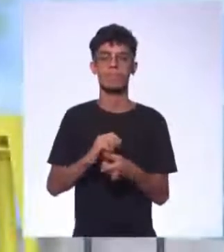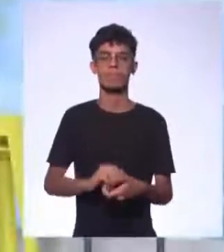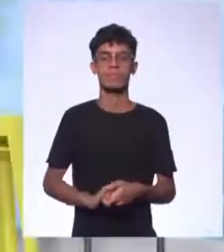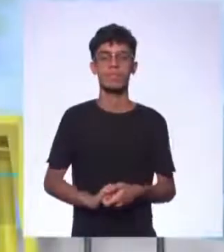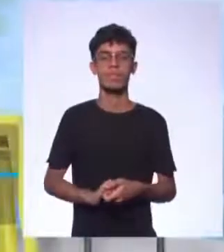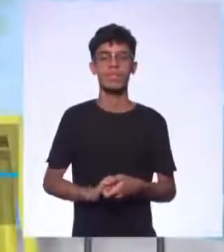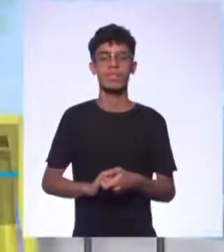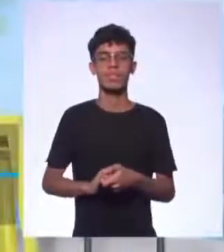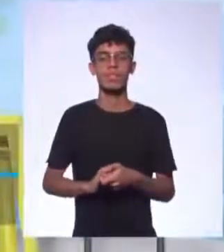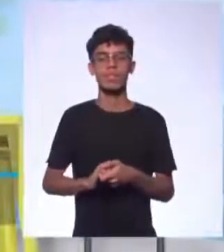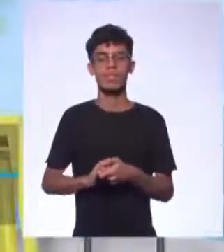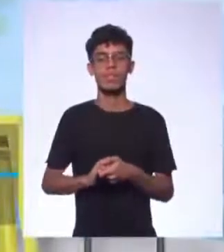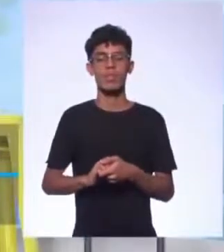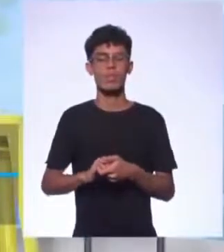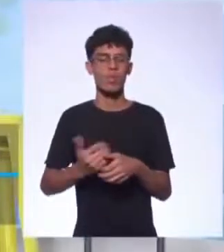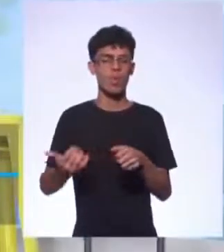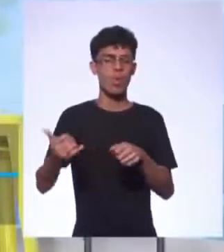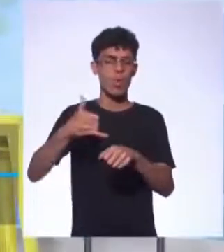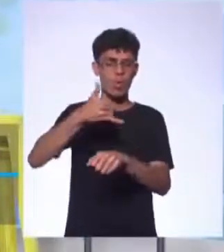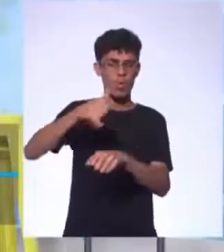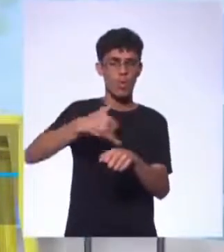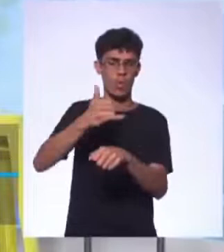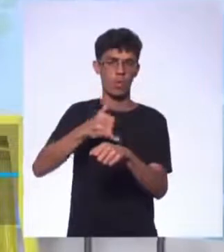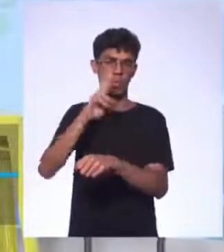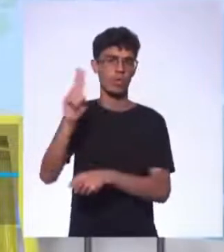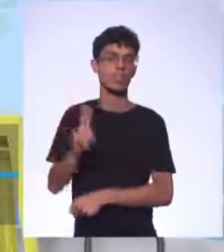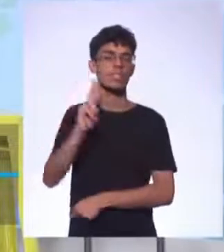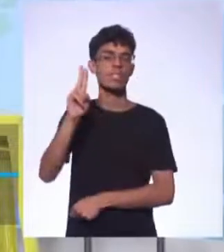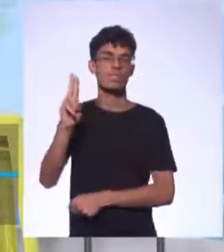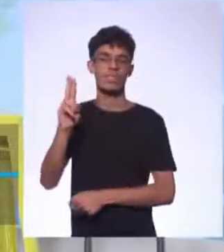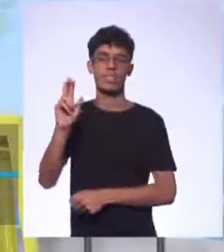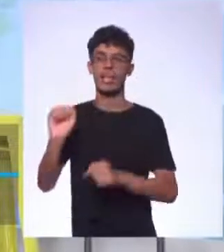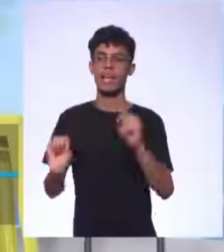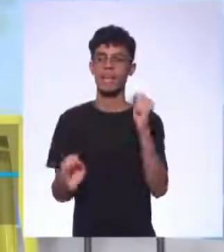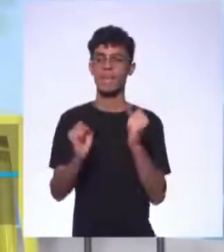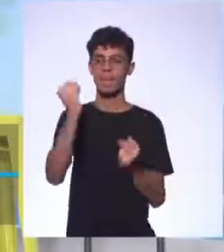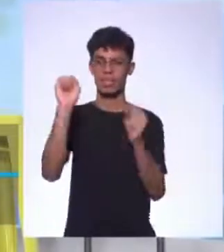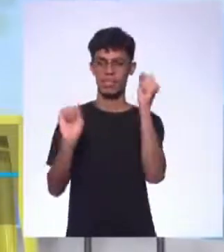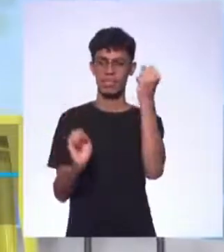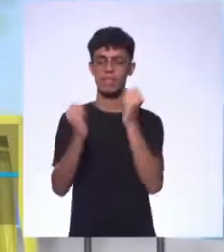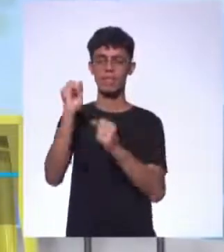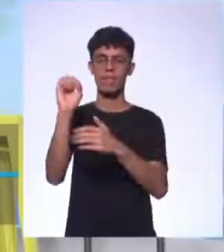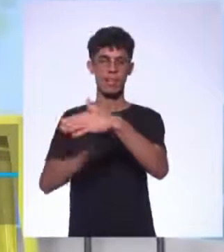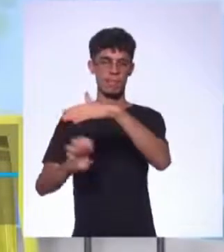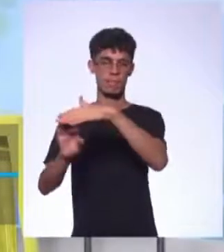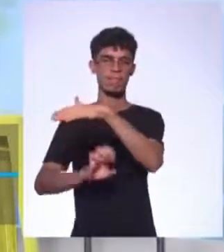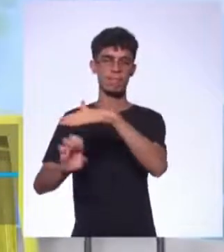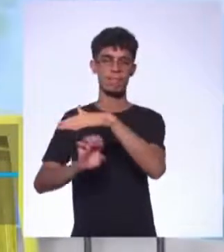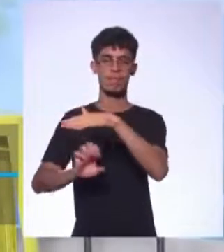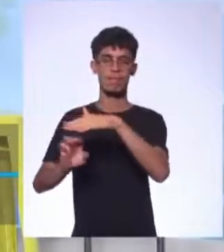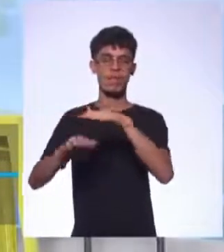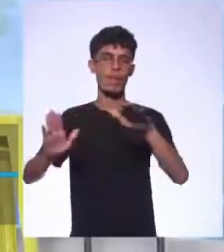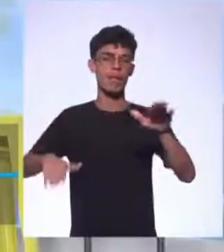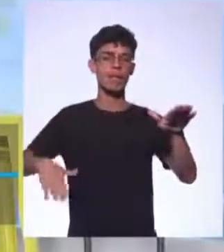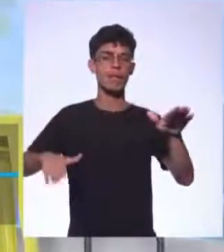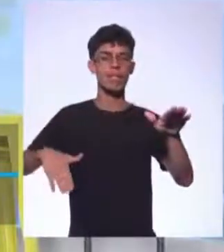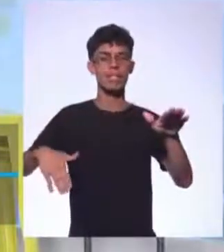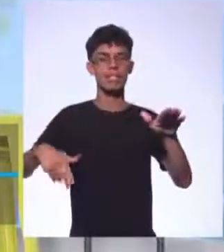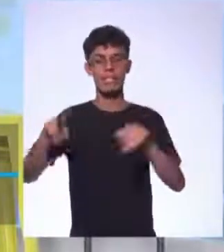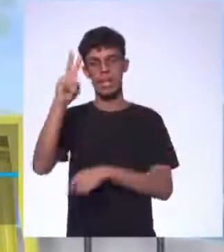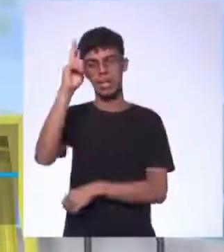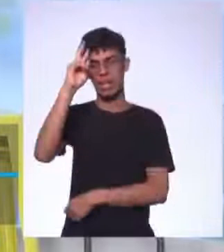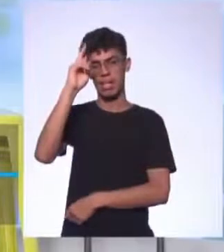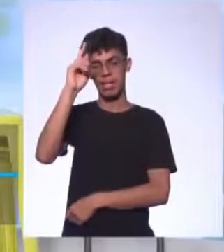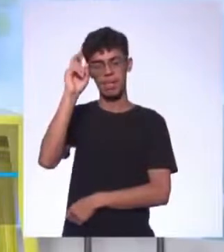de petróleo, né, e apareceu algumas manchas aí nas praias, né? Então, o que acontece? Ele vai acabando aí